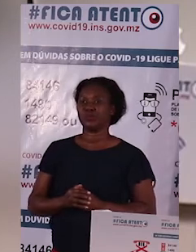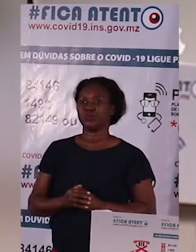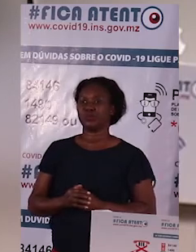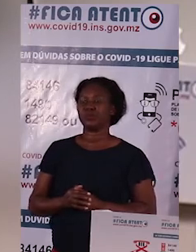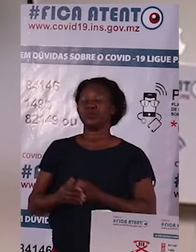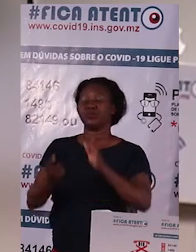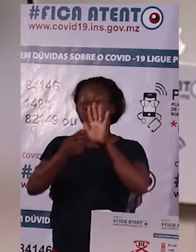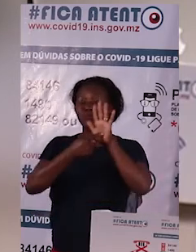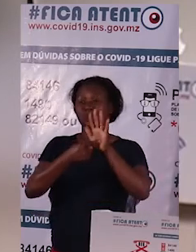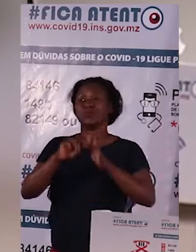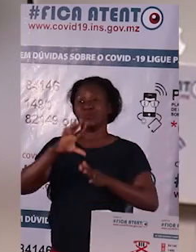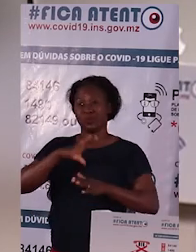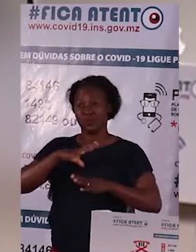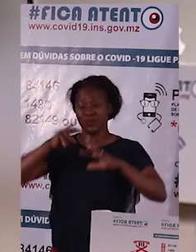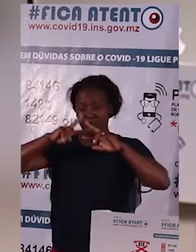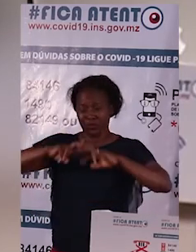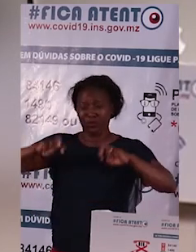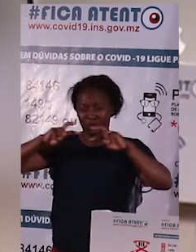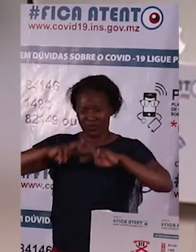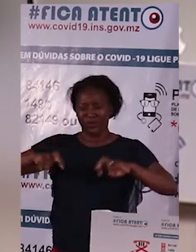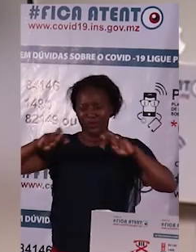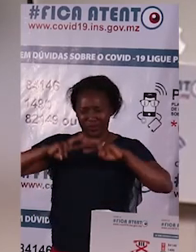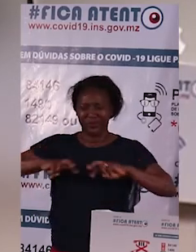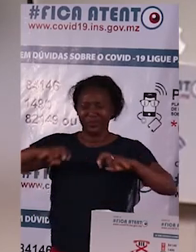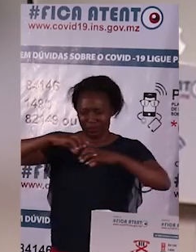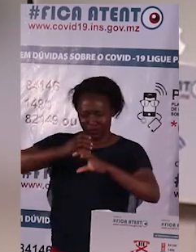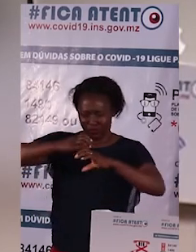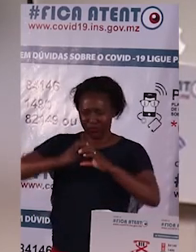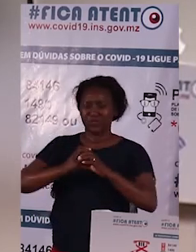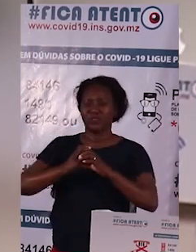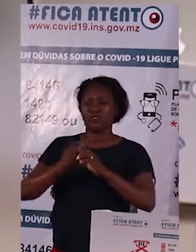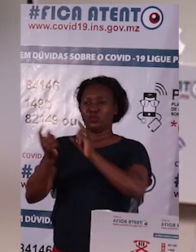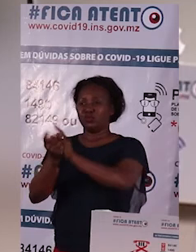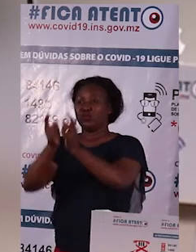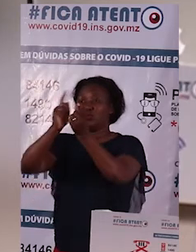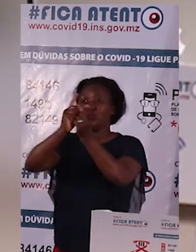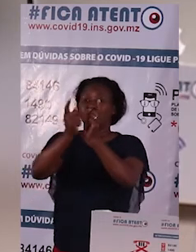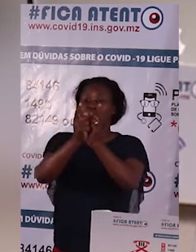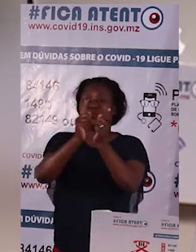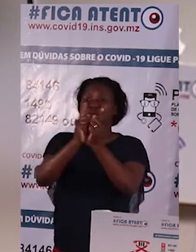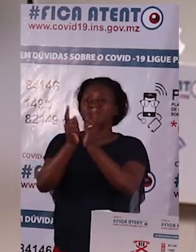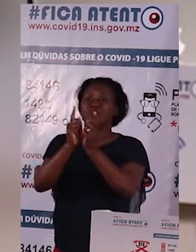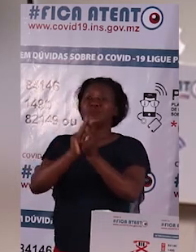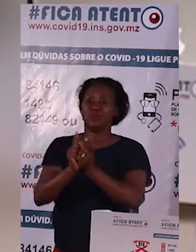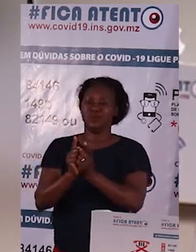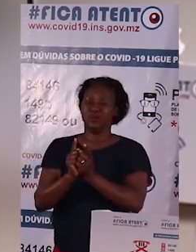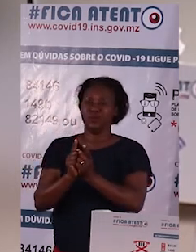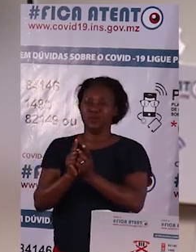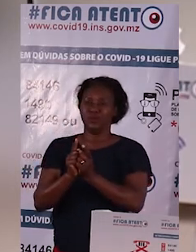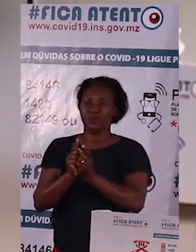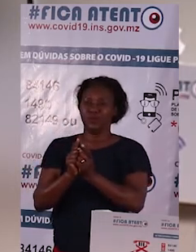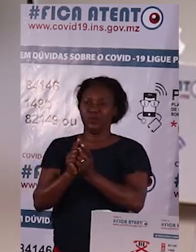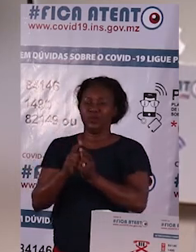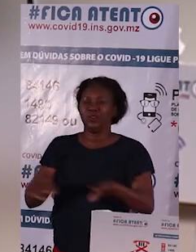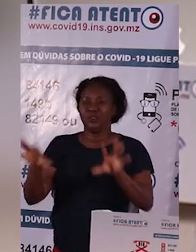Aqui nós temos a investigação dos contactos, então é também relativo à